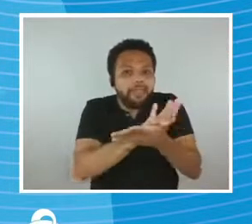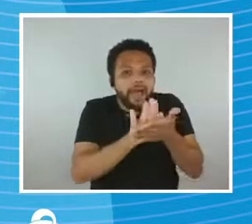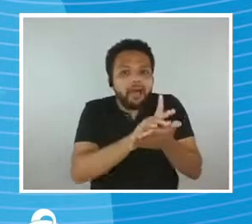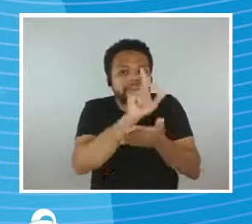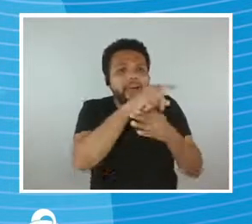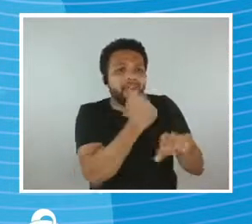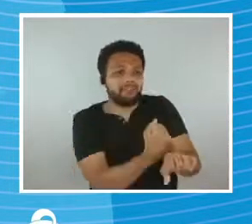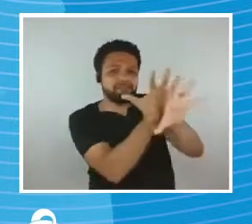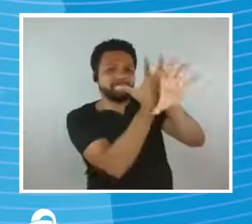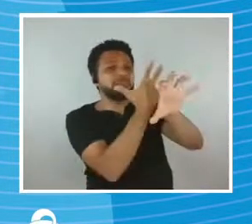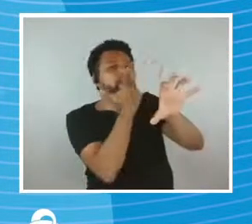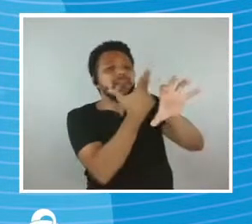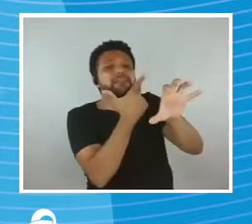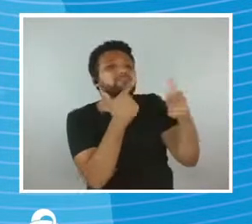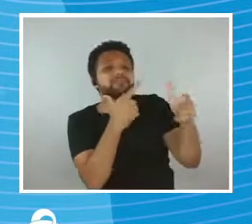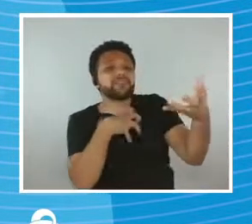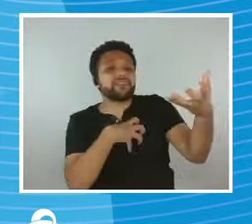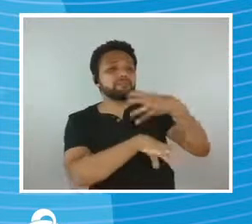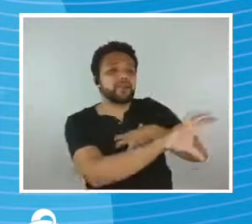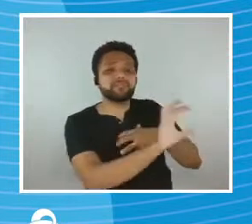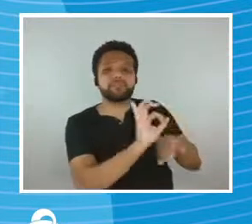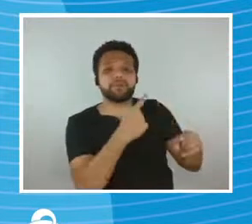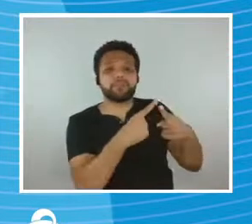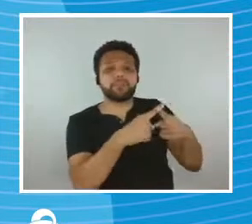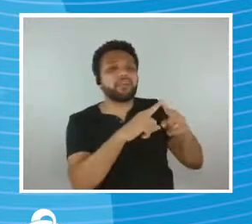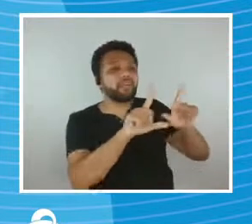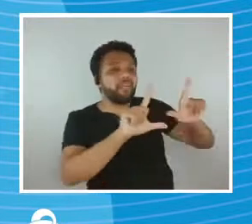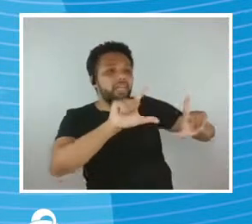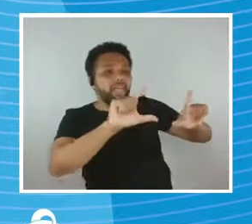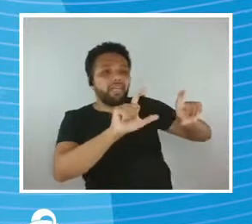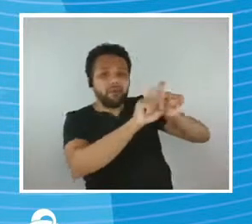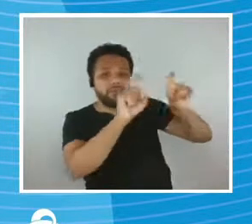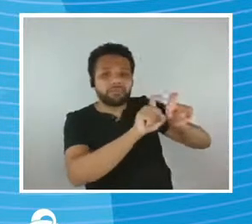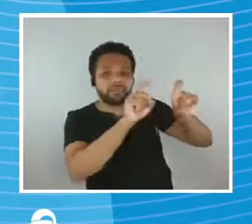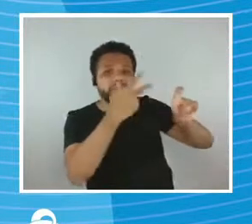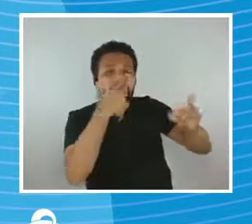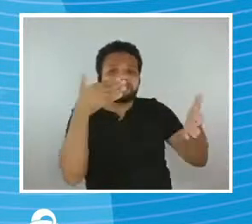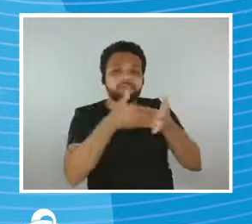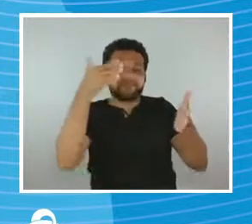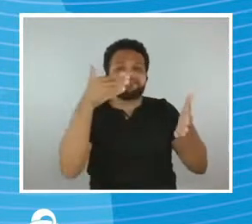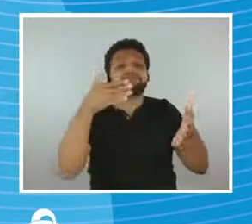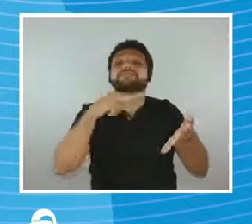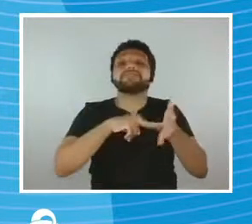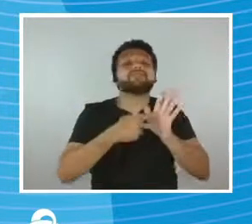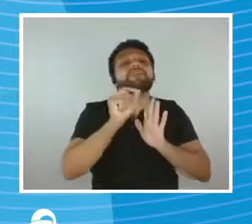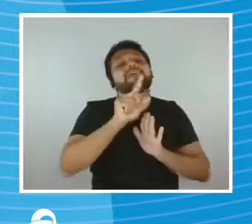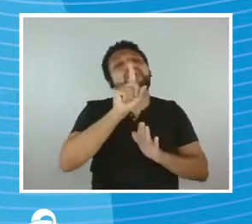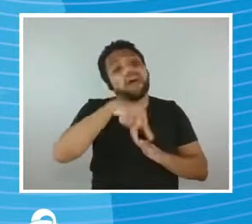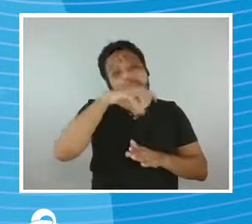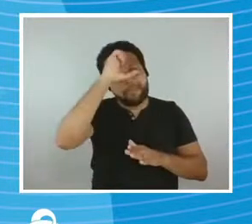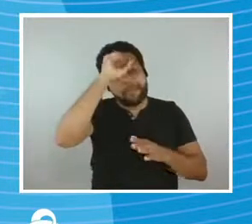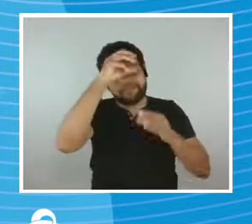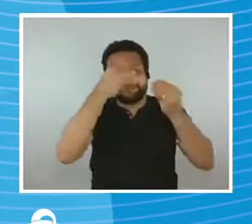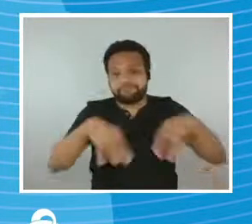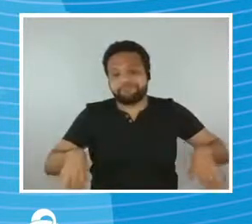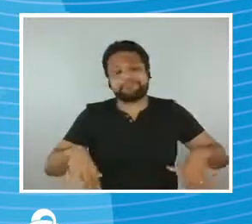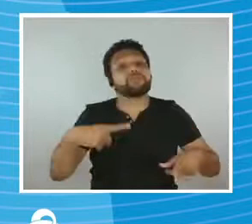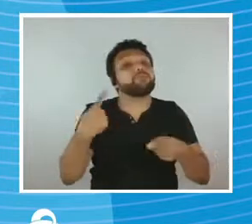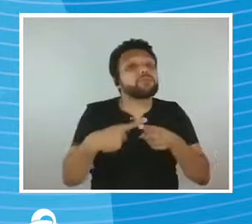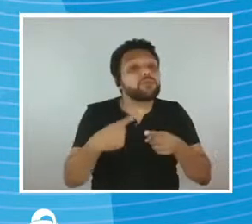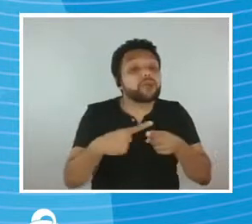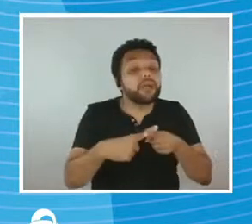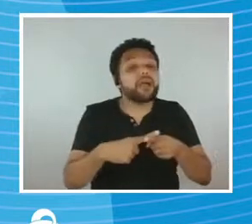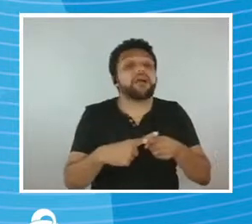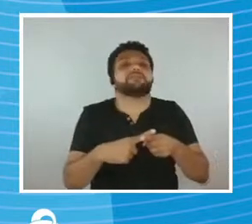transmissão de empatia. E provavelmente a aprendizagem é prejudicada porque metade da